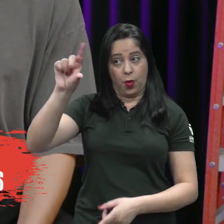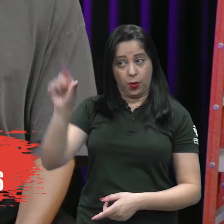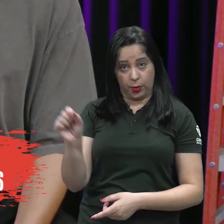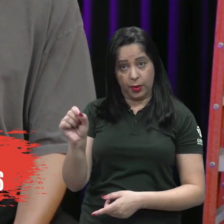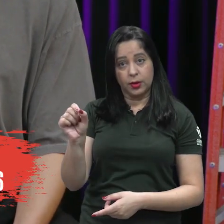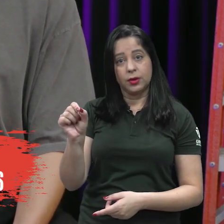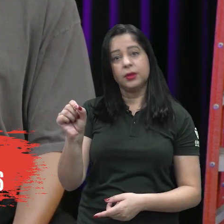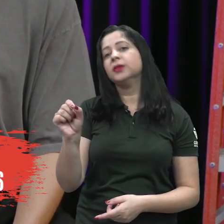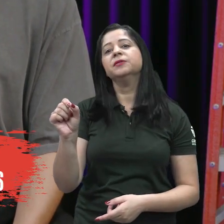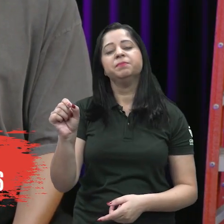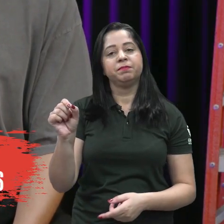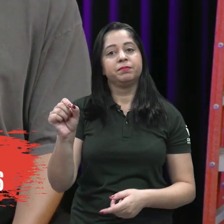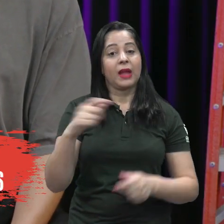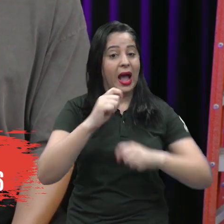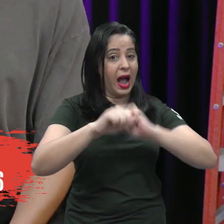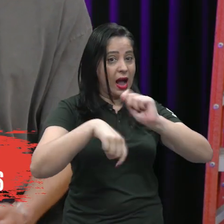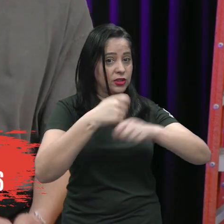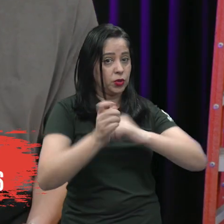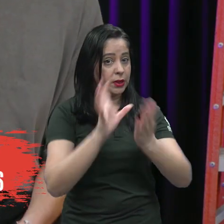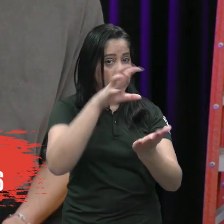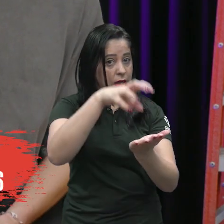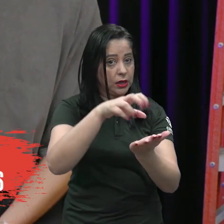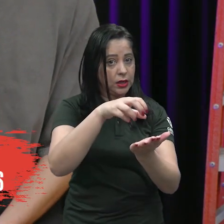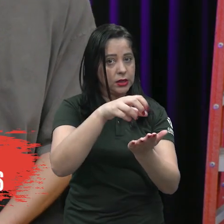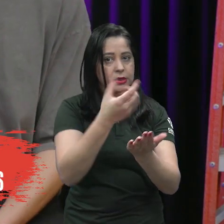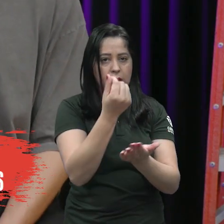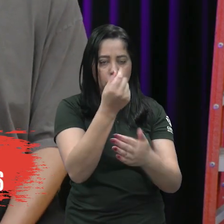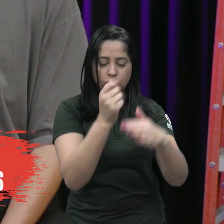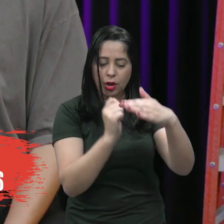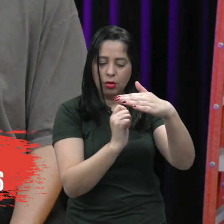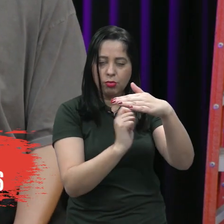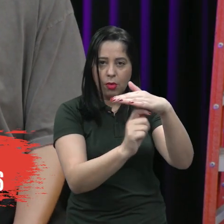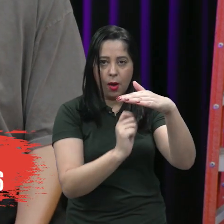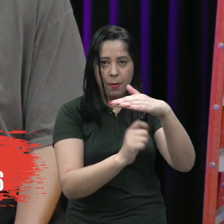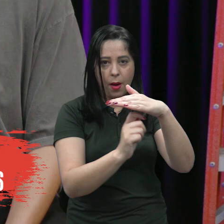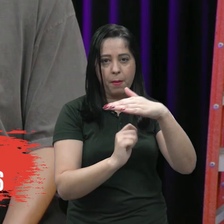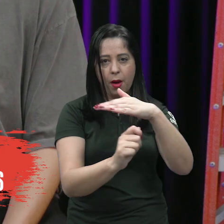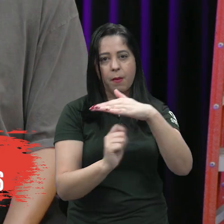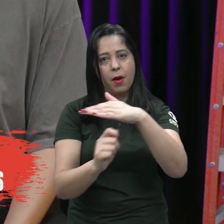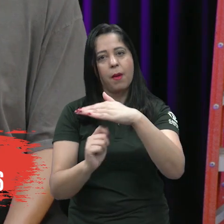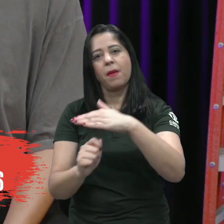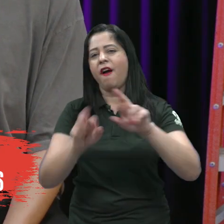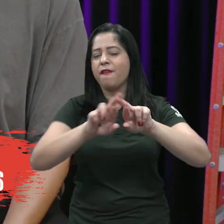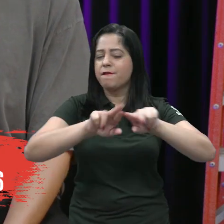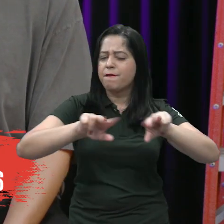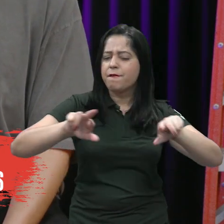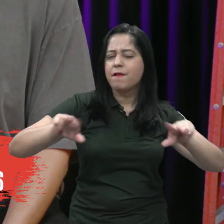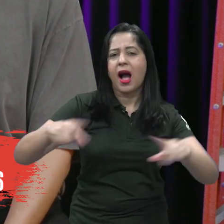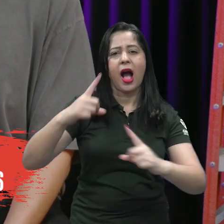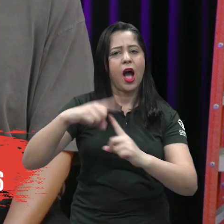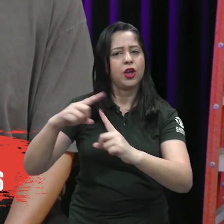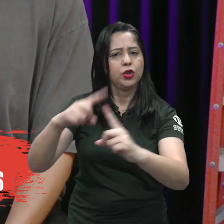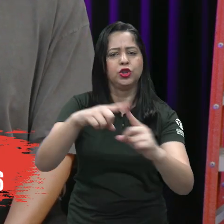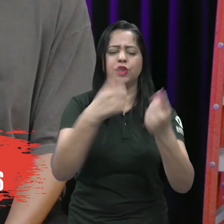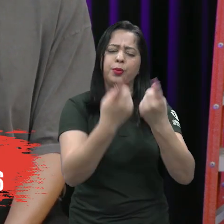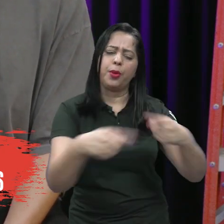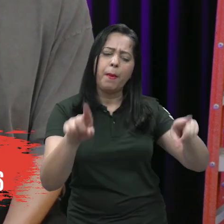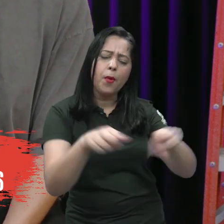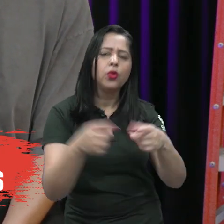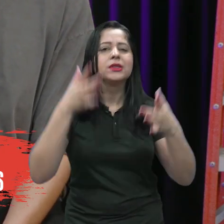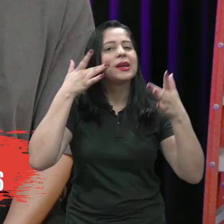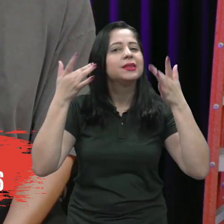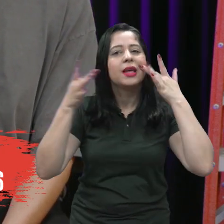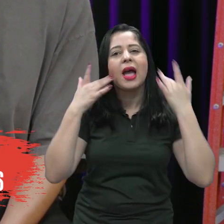Fundação Cassiano Ricardo e ele destina recursos para iniciativas mais diversas de linguagens, músicas,